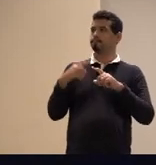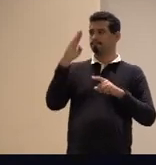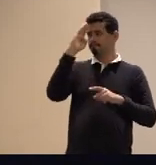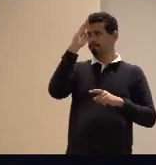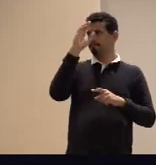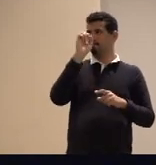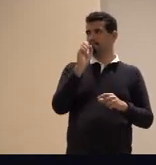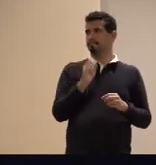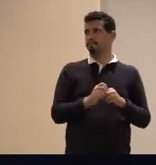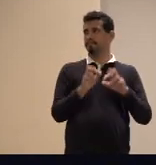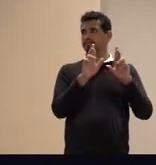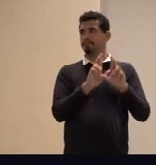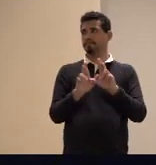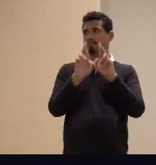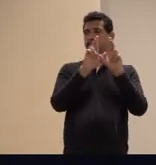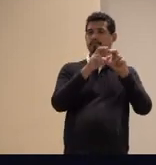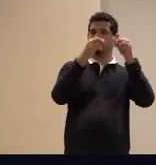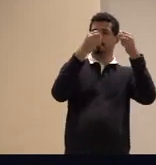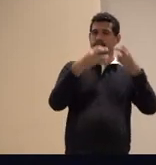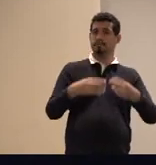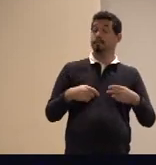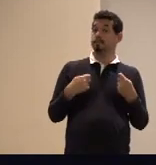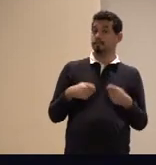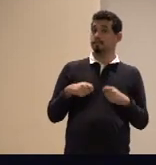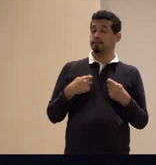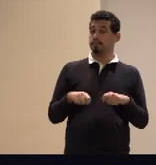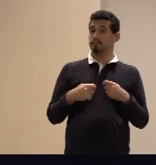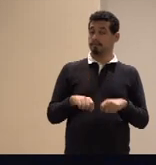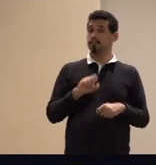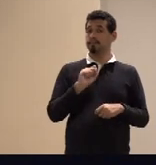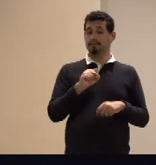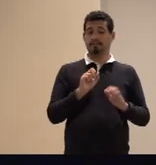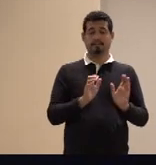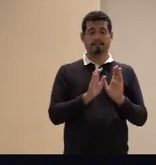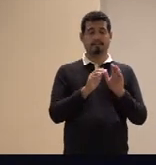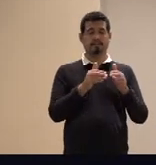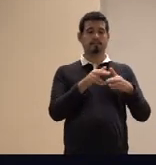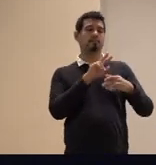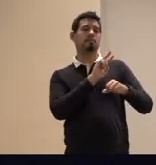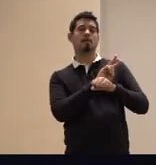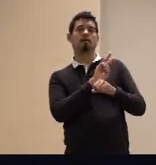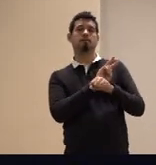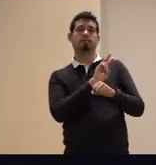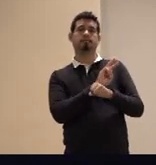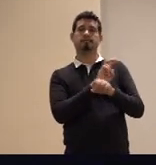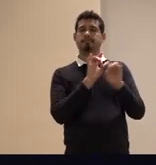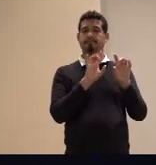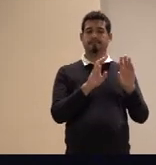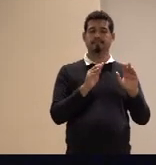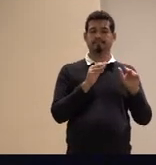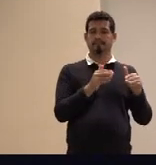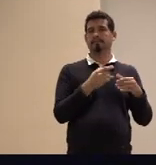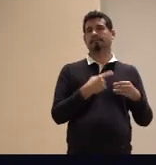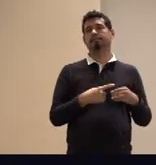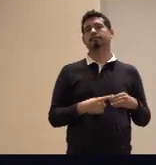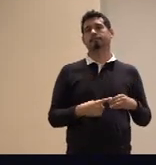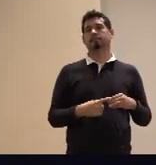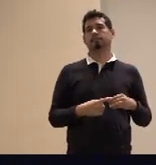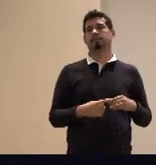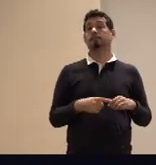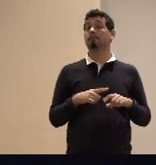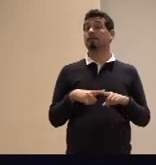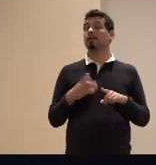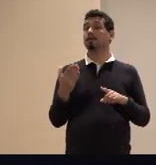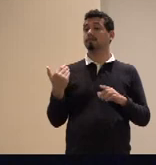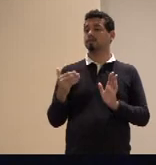a regionalização vai falar da necessidade de equipe de proteção especial no município. Então,